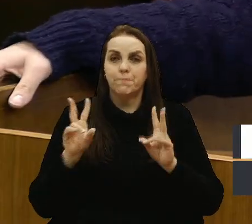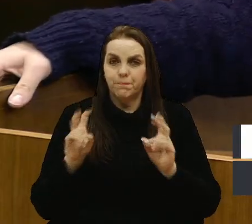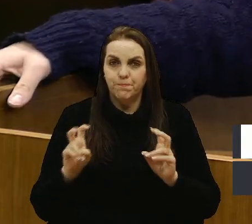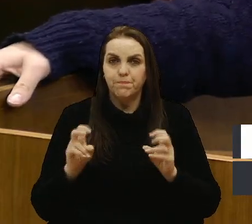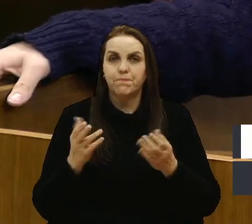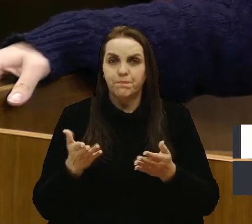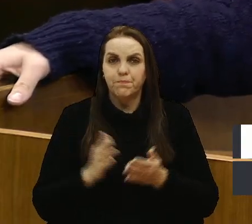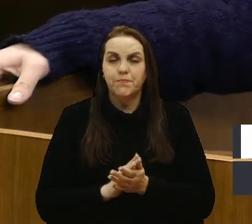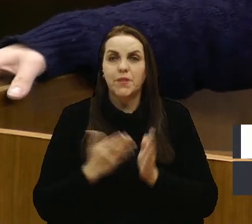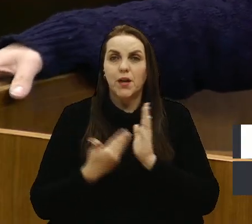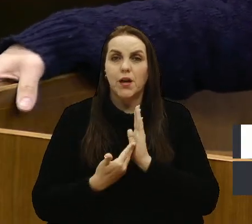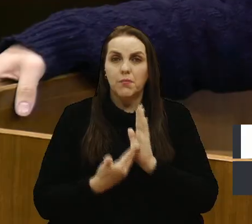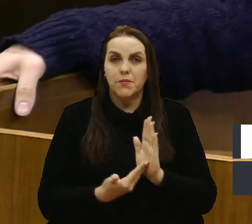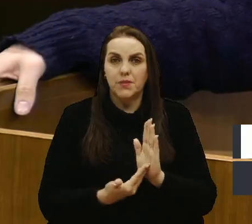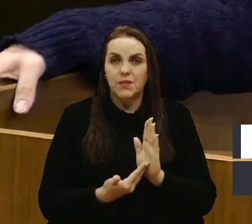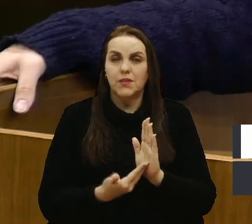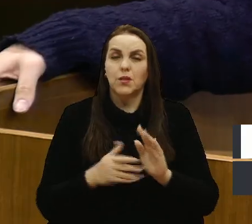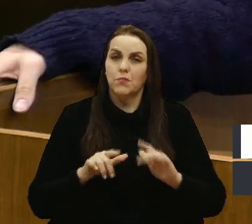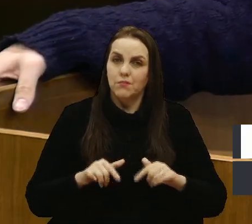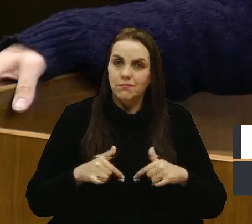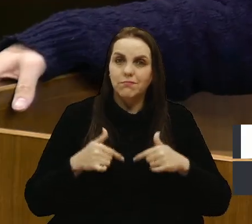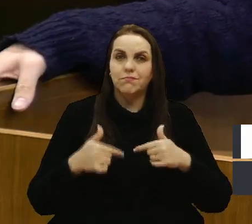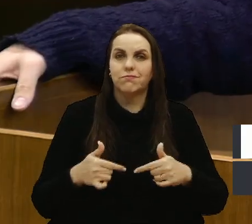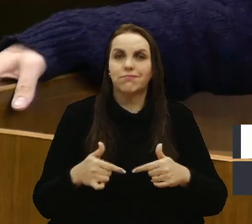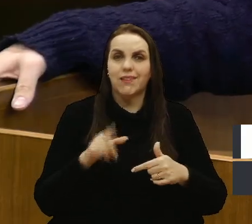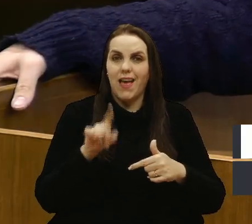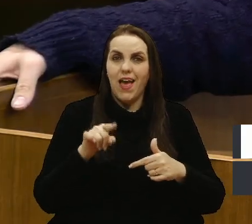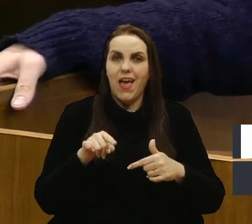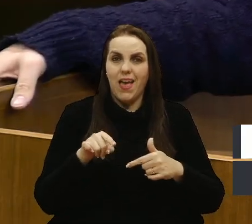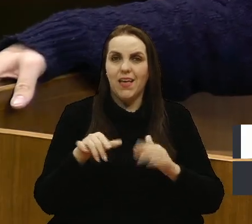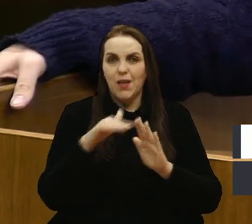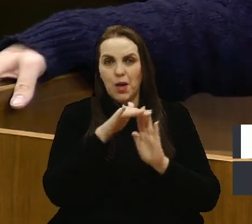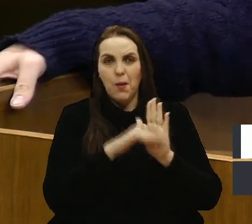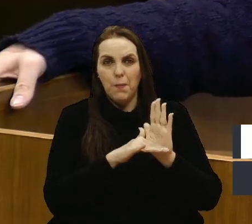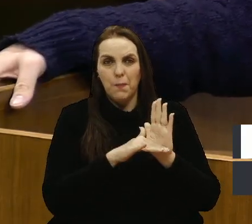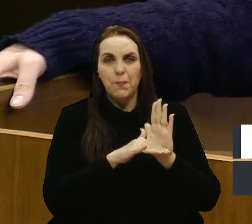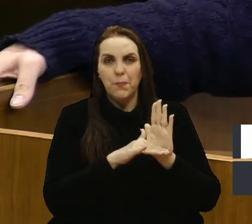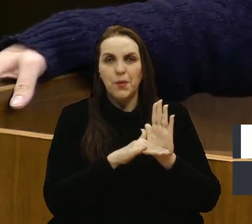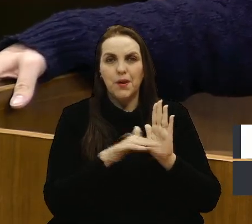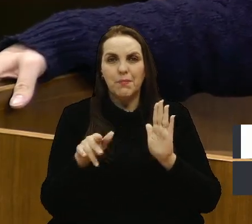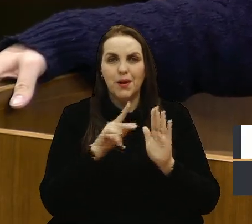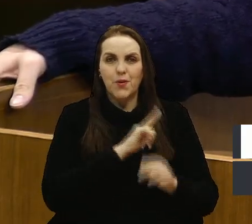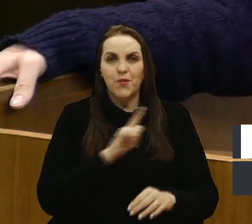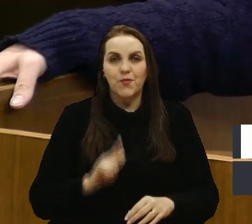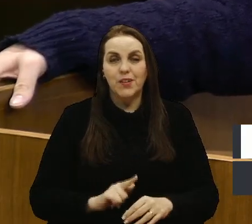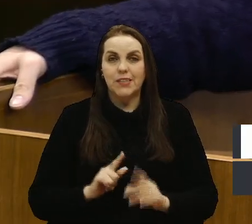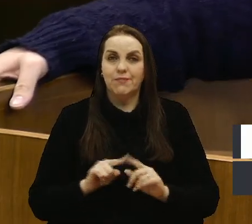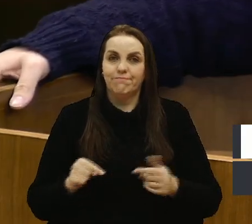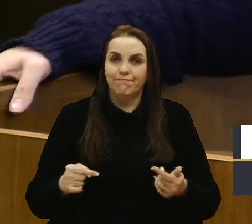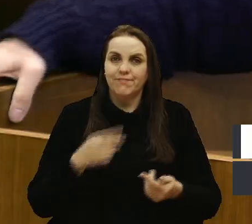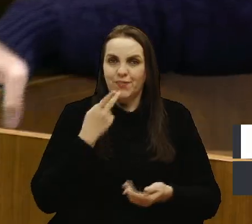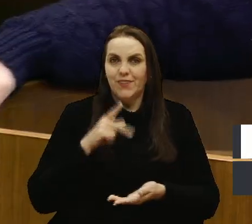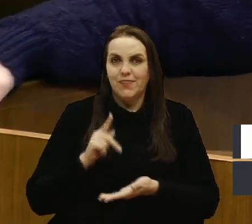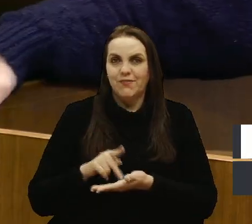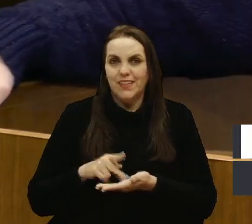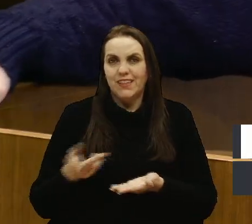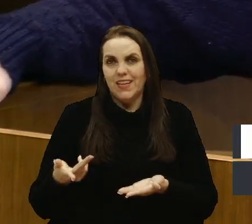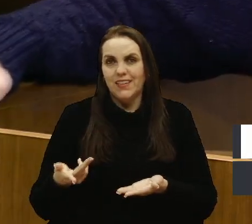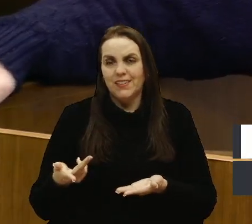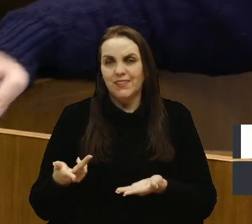foi apresentado como uma bandeira do governo. E, sinceramente, colegas, a gente tem dito aqui que o governo